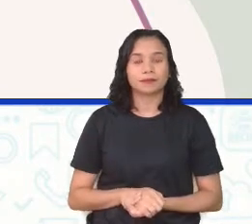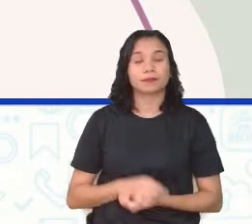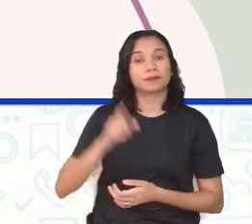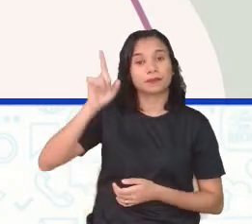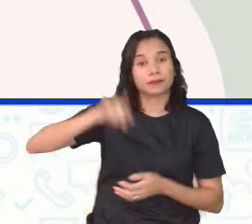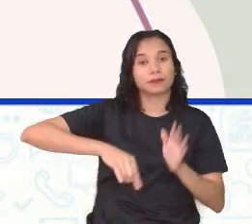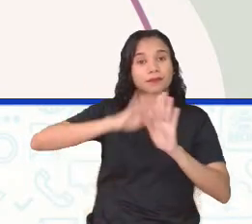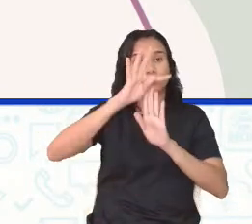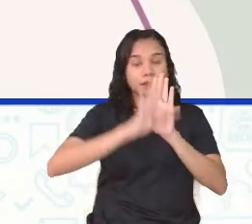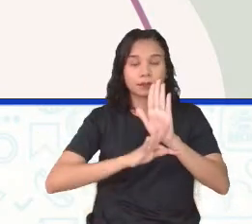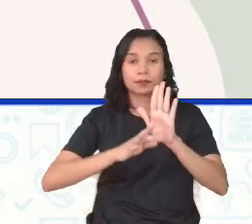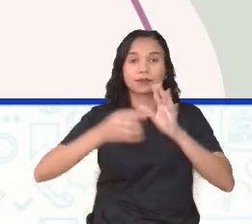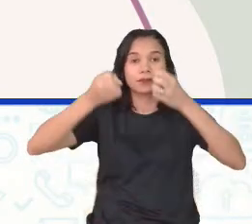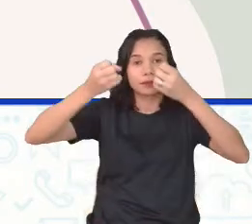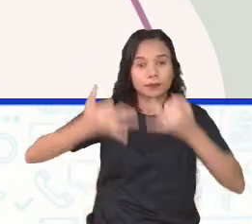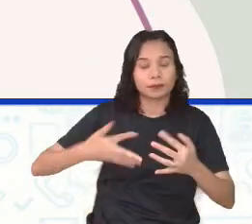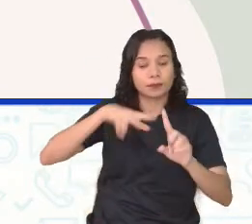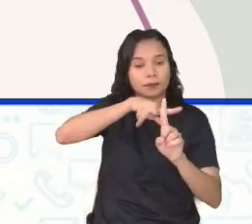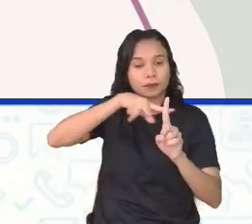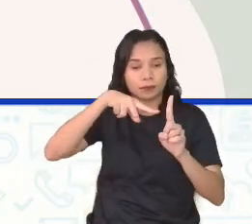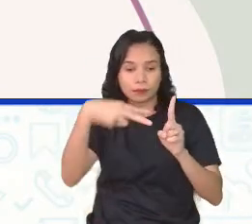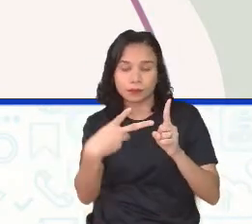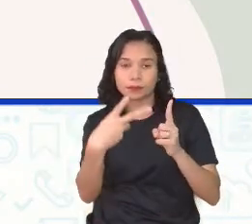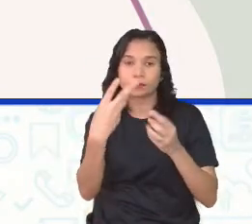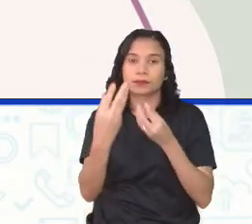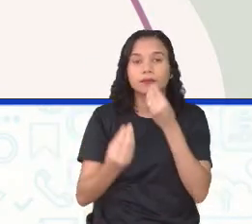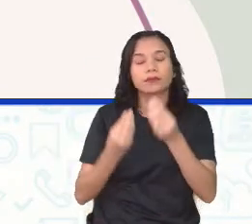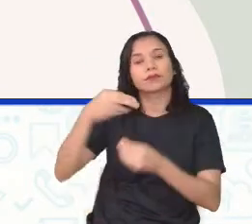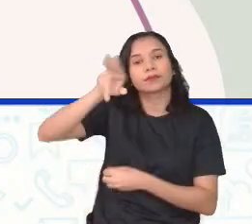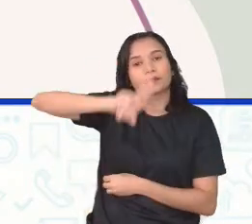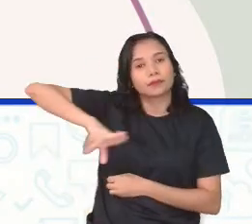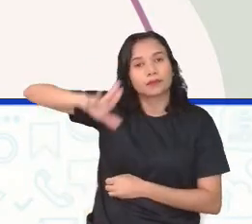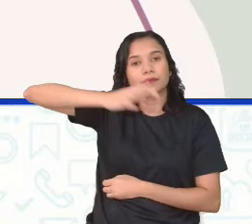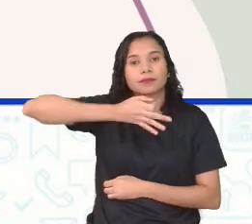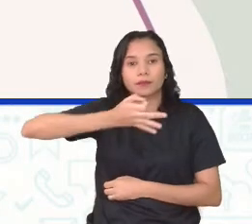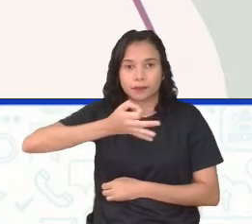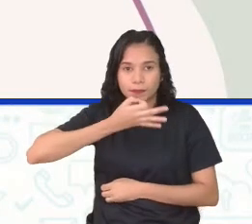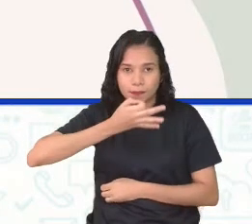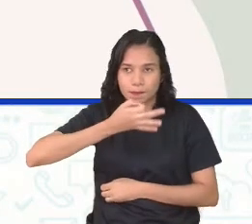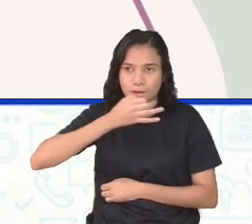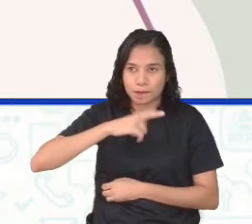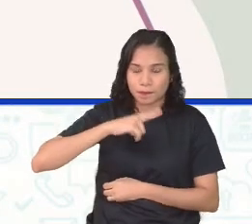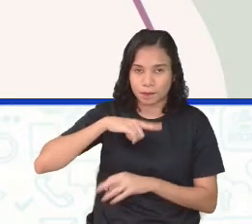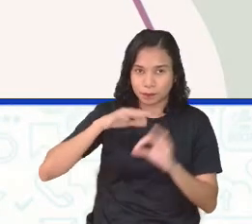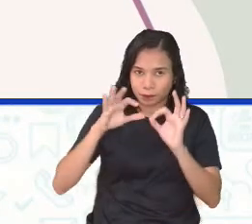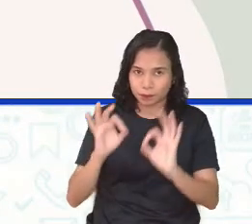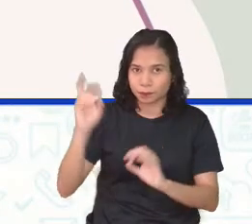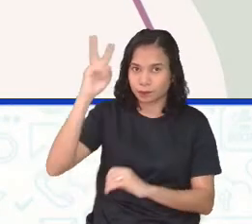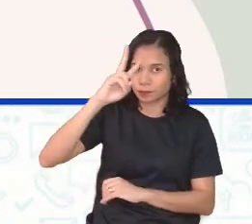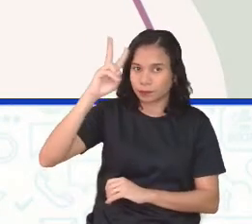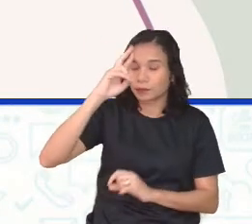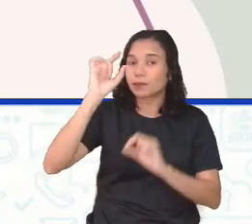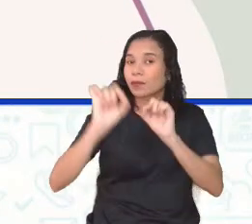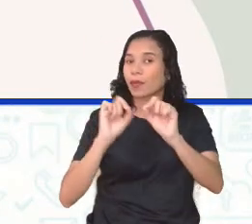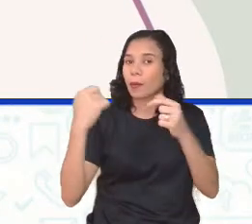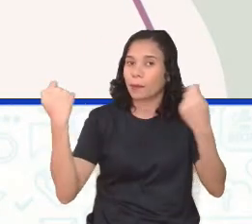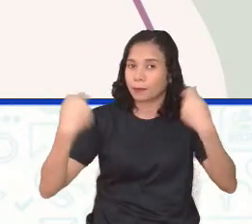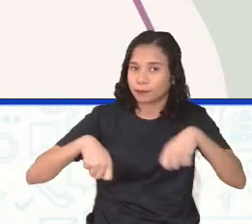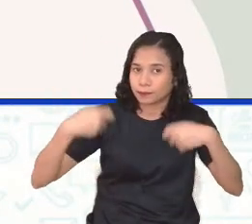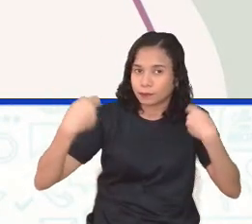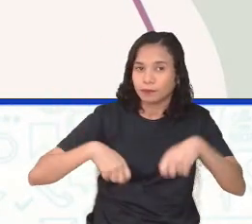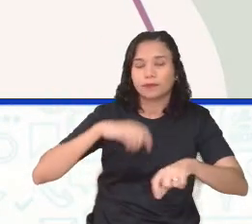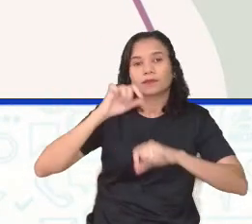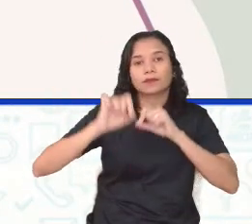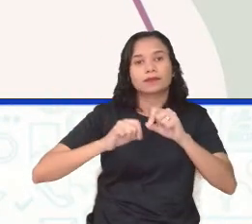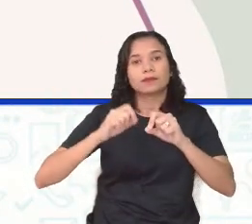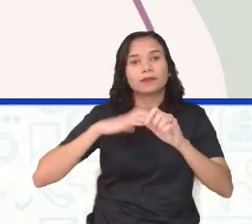É um texto que defende um ponto de vista por meio de argumentos. Lembre-se, é necessária